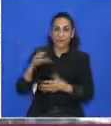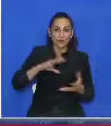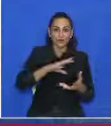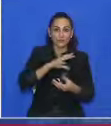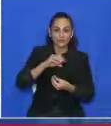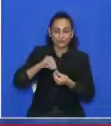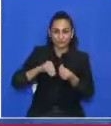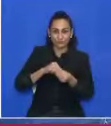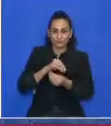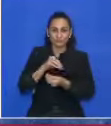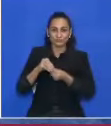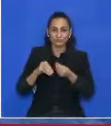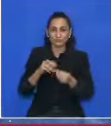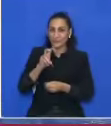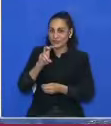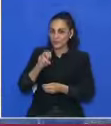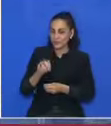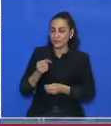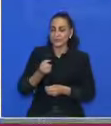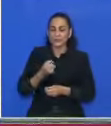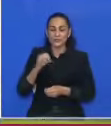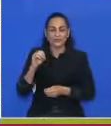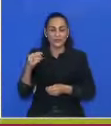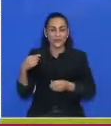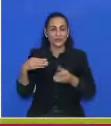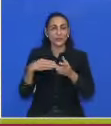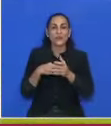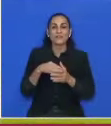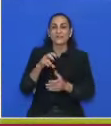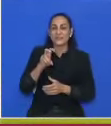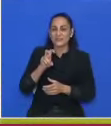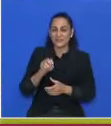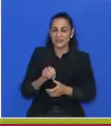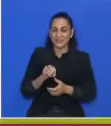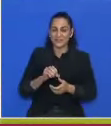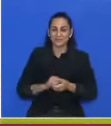Globo carregado, embaralhando 50 bolas numeradas de 0 a 50.